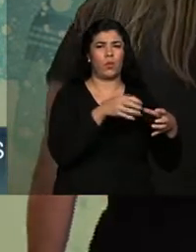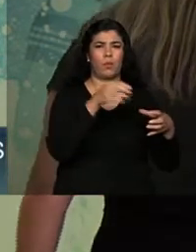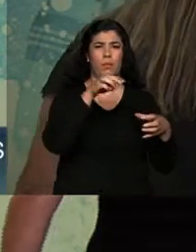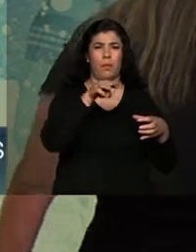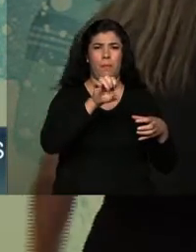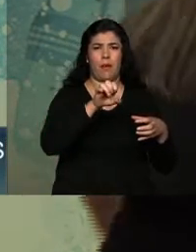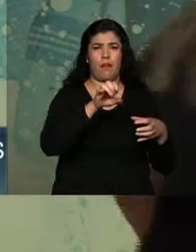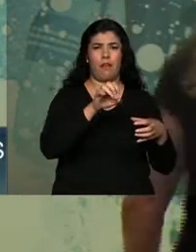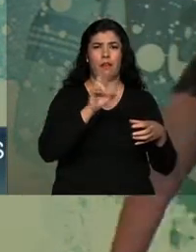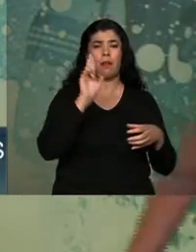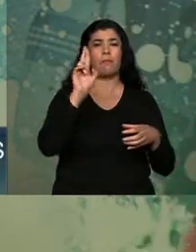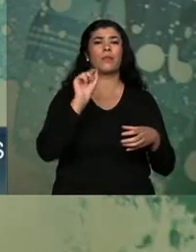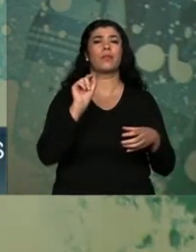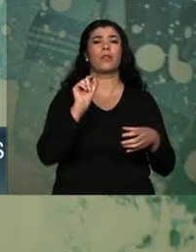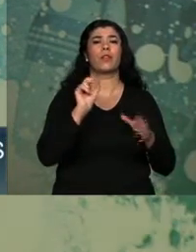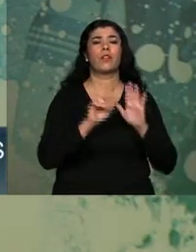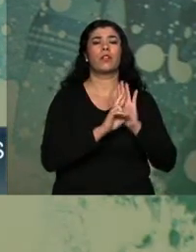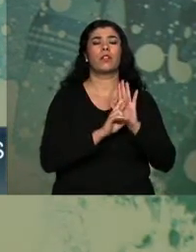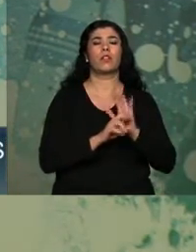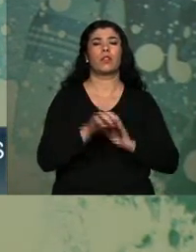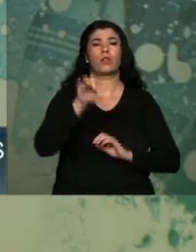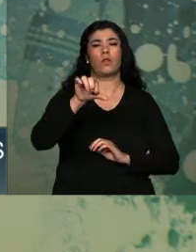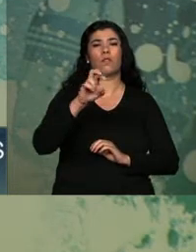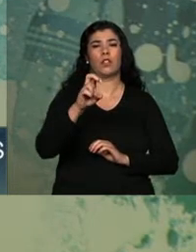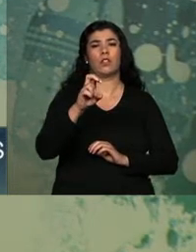95% do objeto.